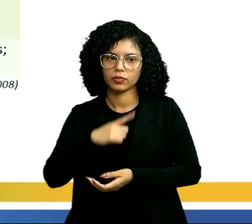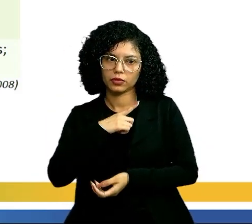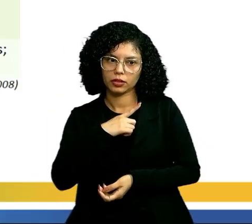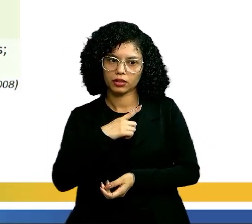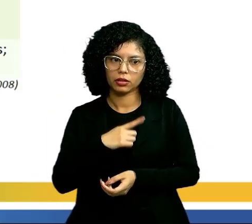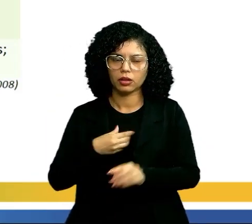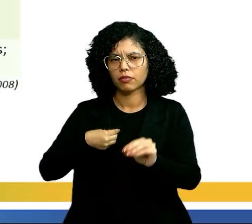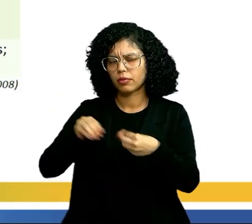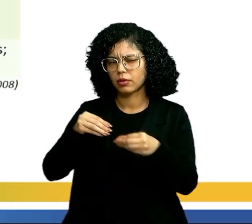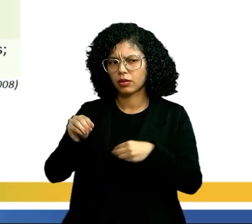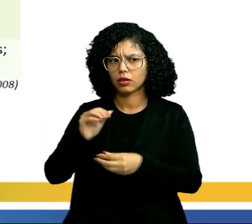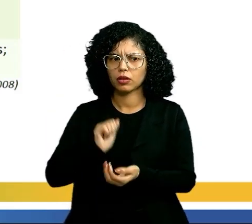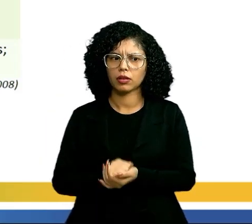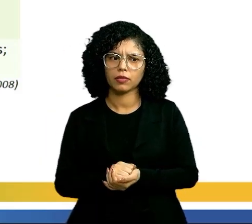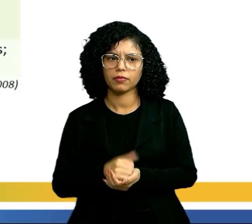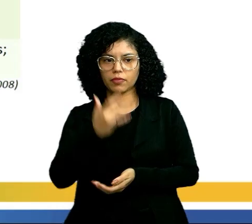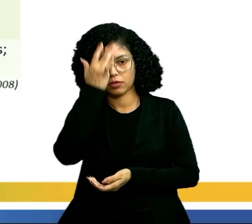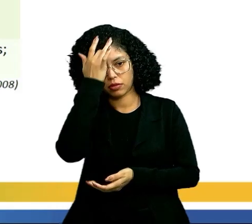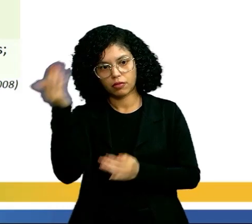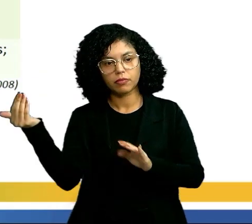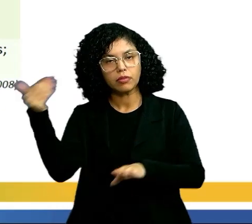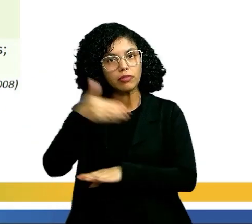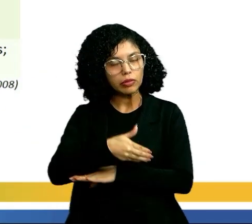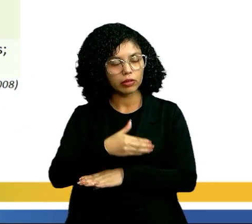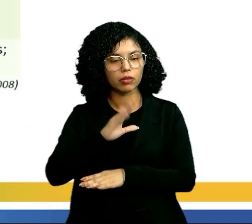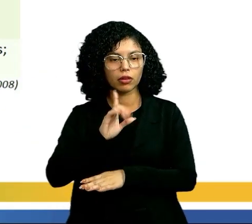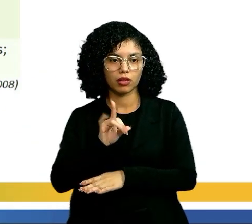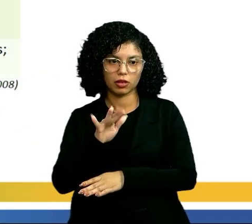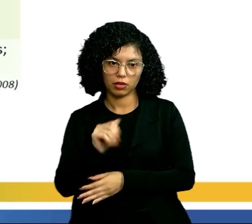uma flexibilidade operacional, é de fácil